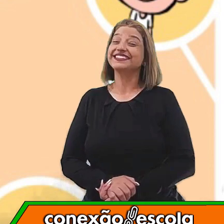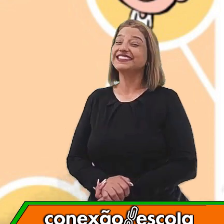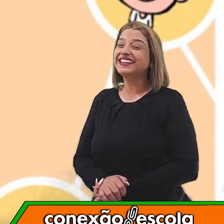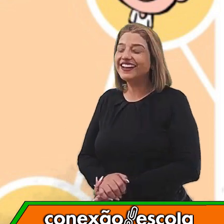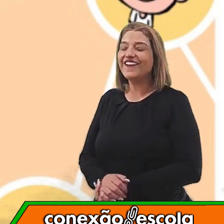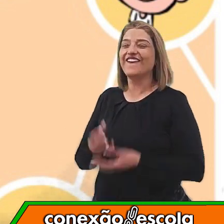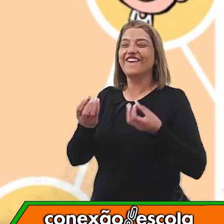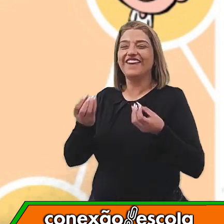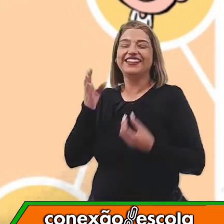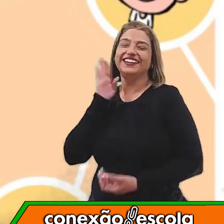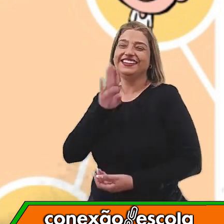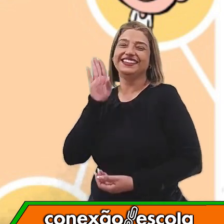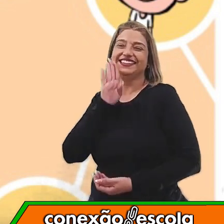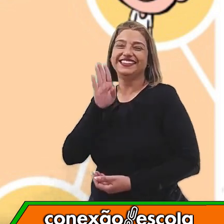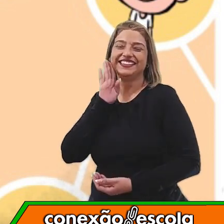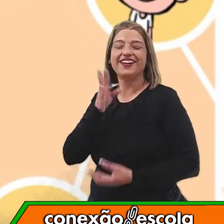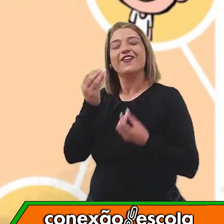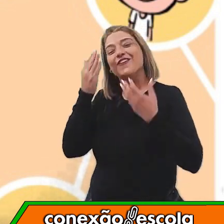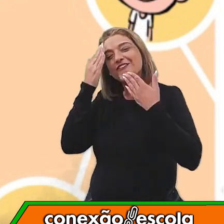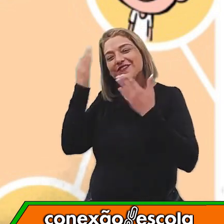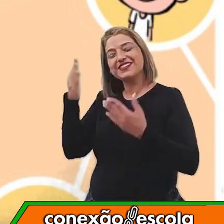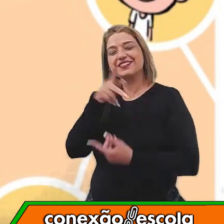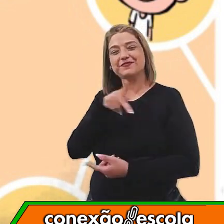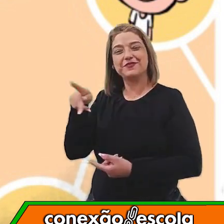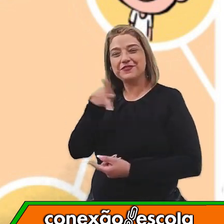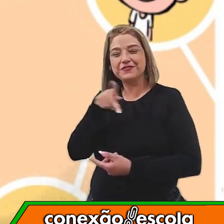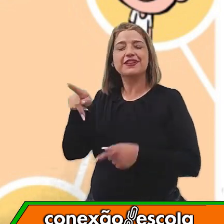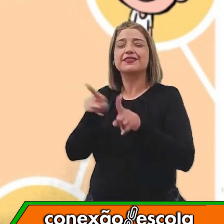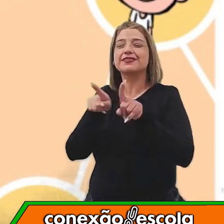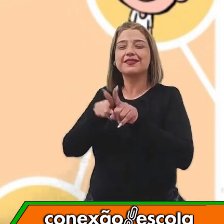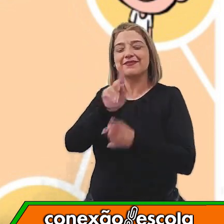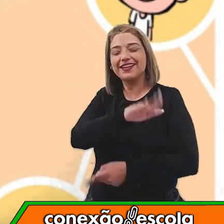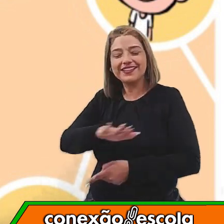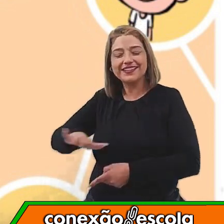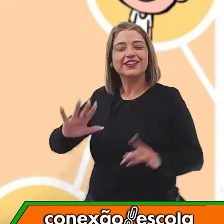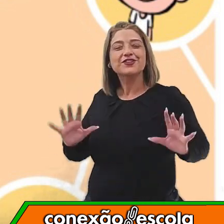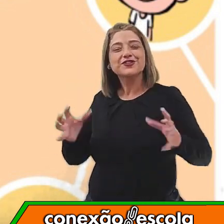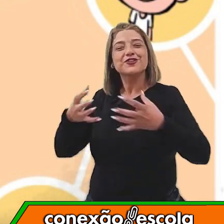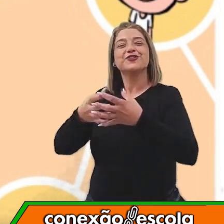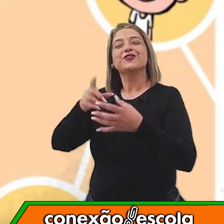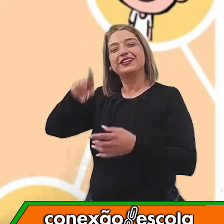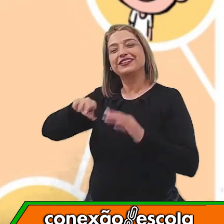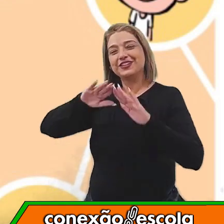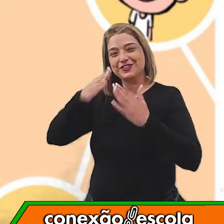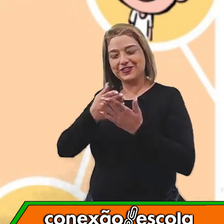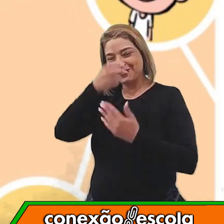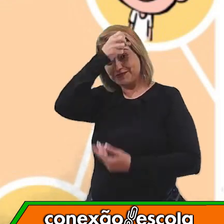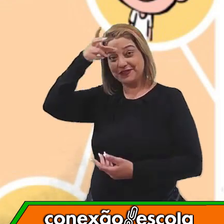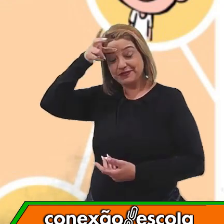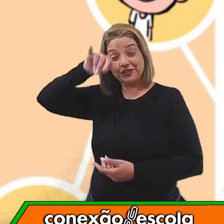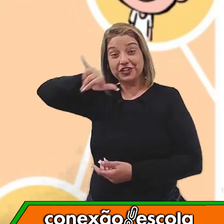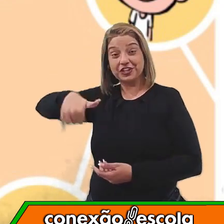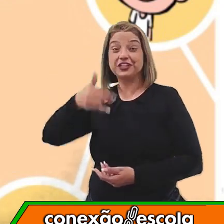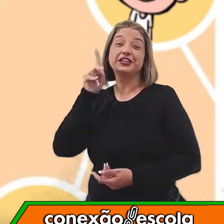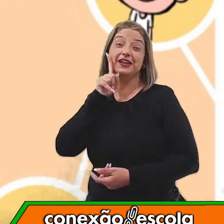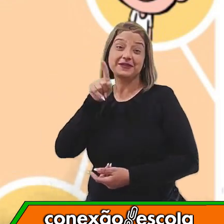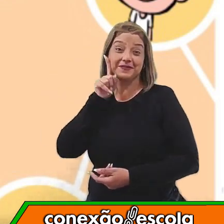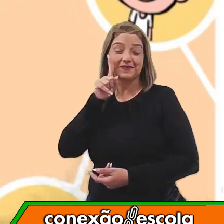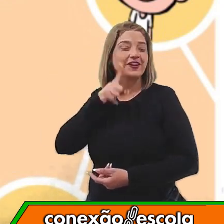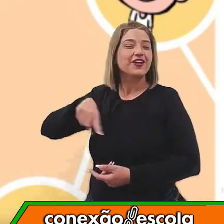Que belezura, gente. Obrigada, professoras e todas as crianças da Escola Municipal Jardim América.